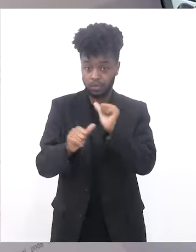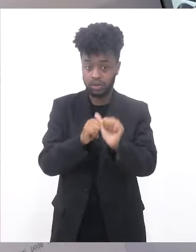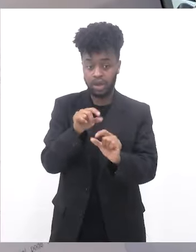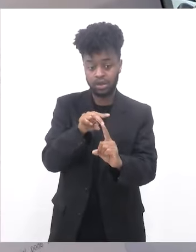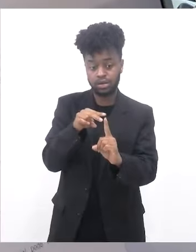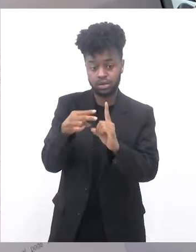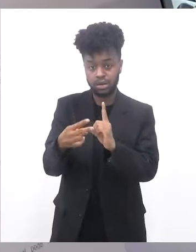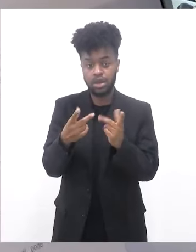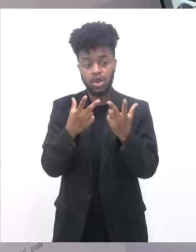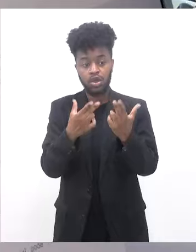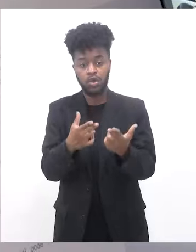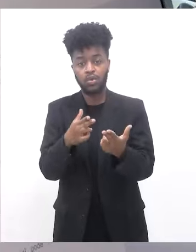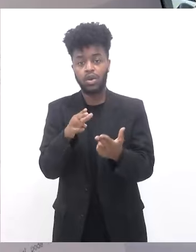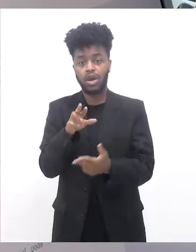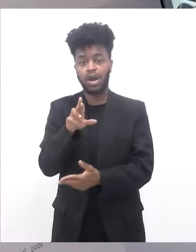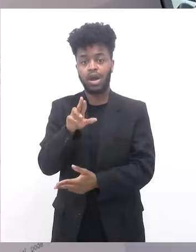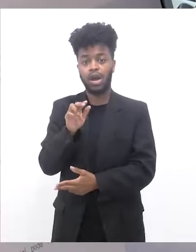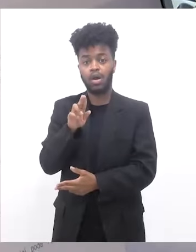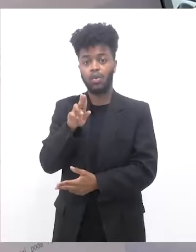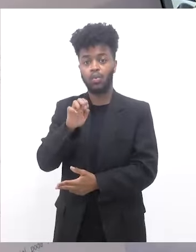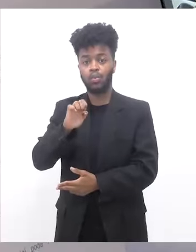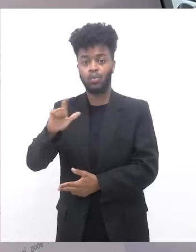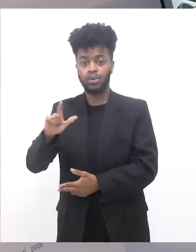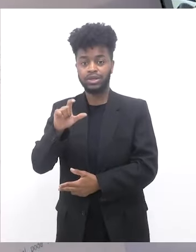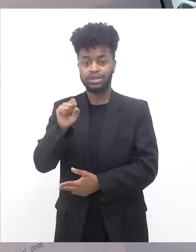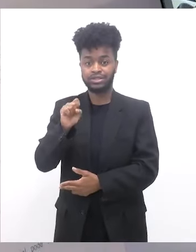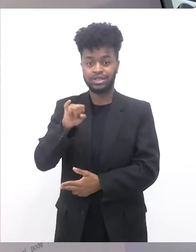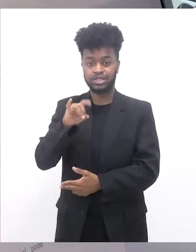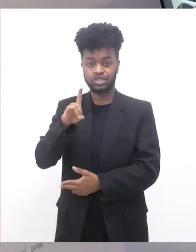esse olhar, né, como já diria Raul Seixas,